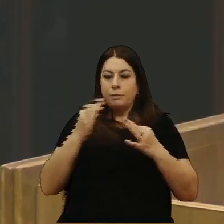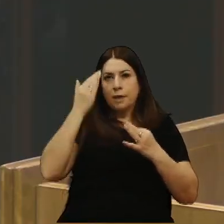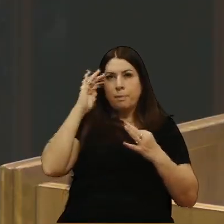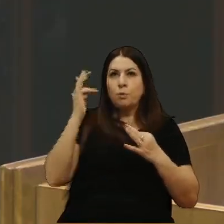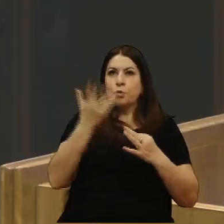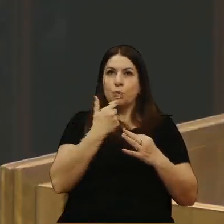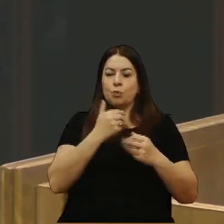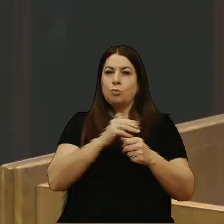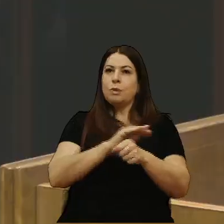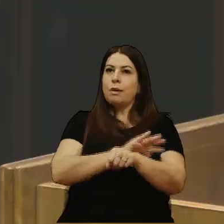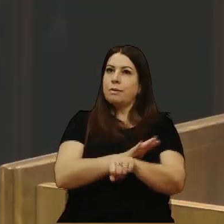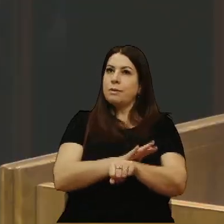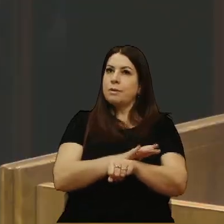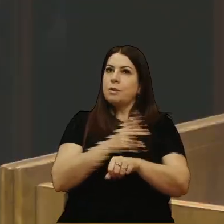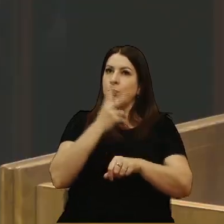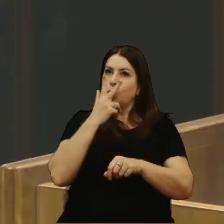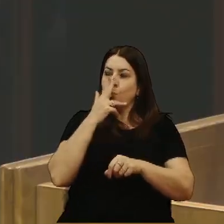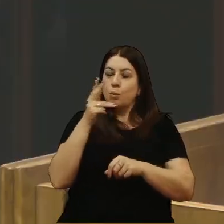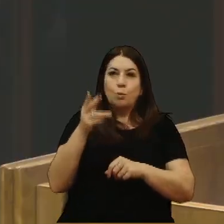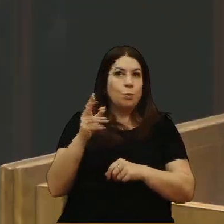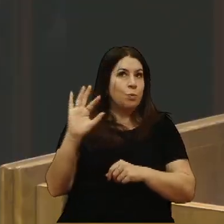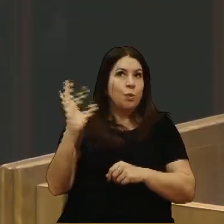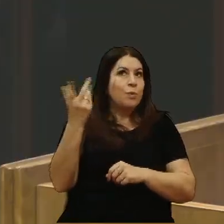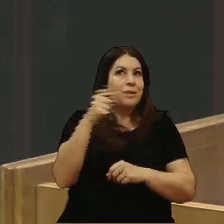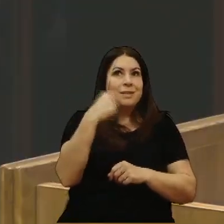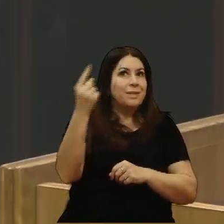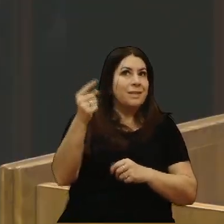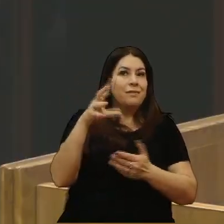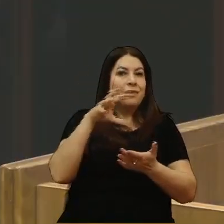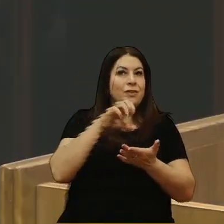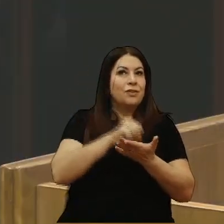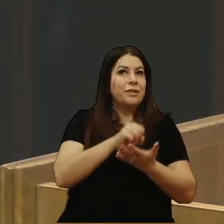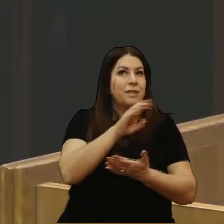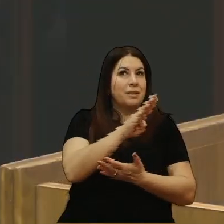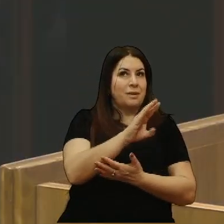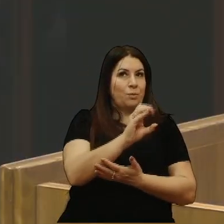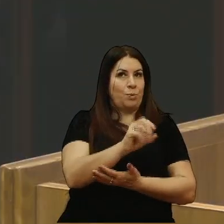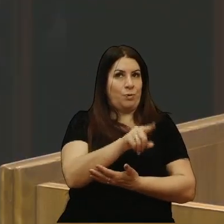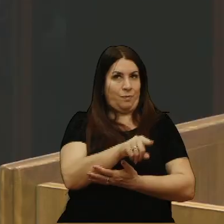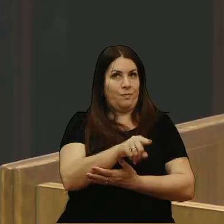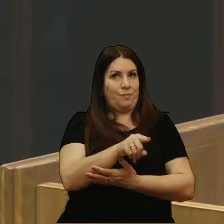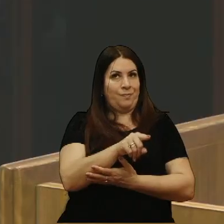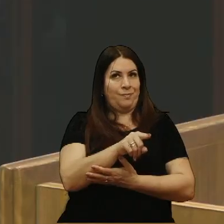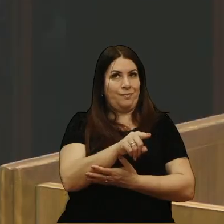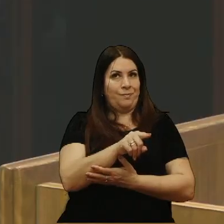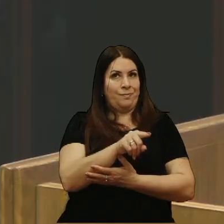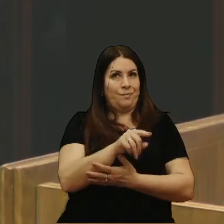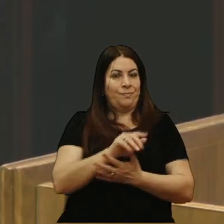E muitas vezes o mesmo não acontece quando vai se registrar uma ocorrência,